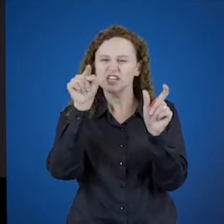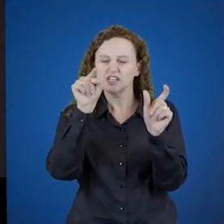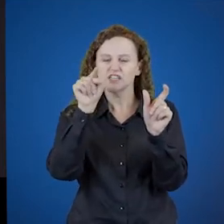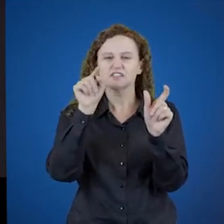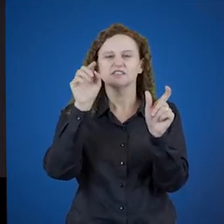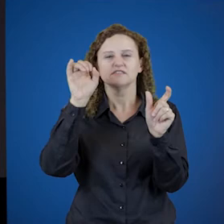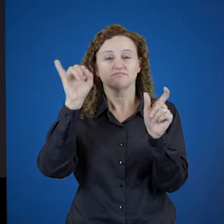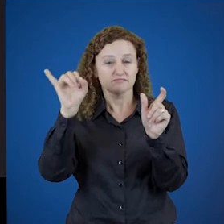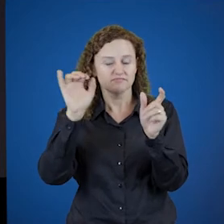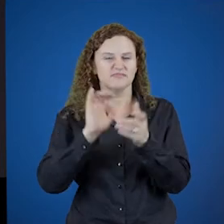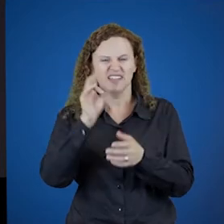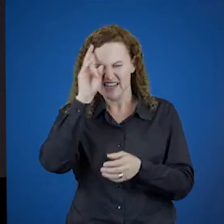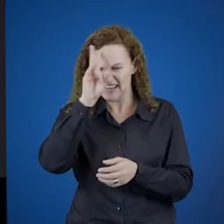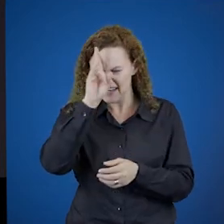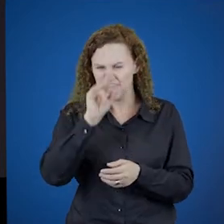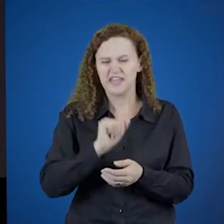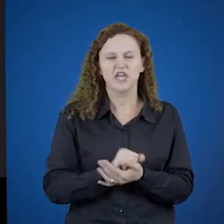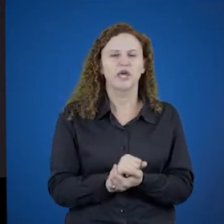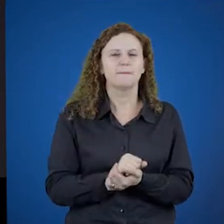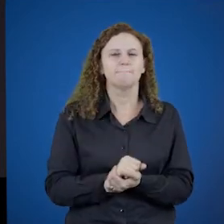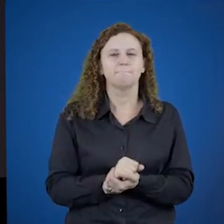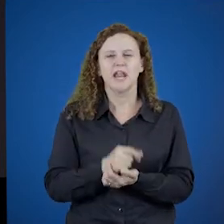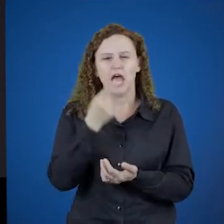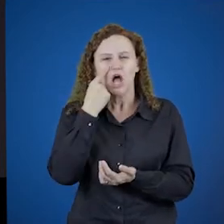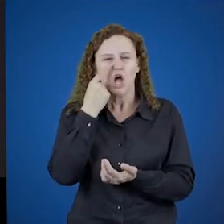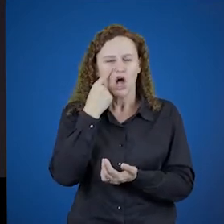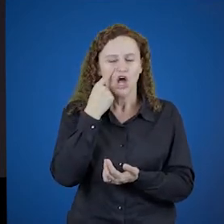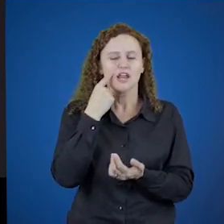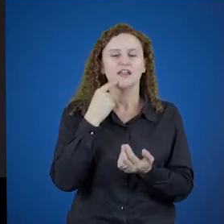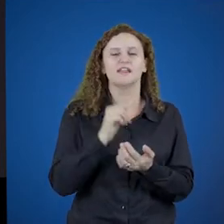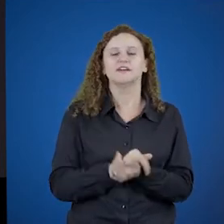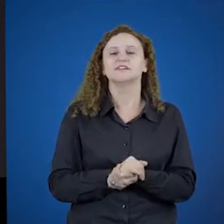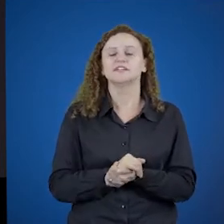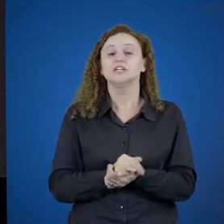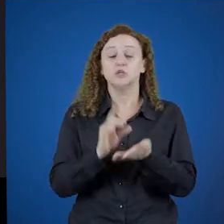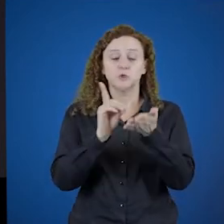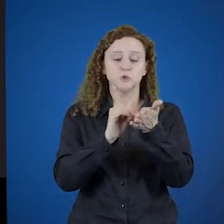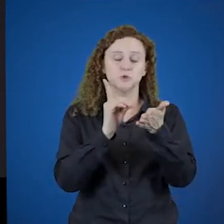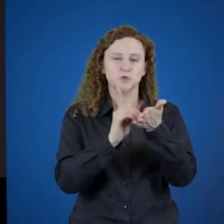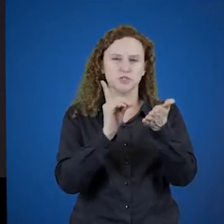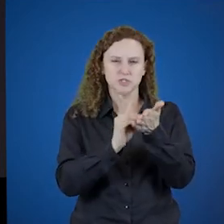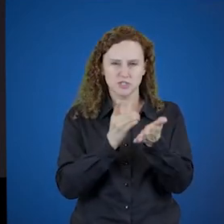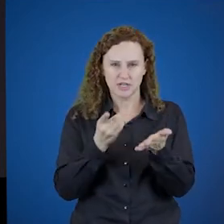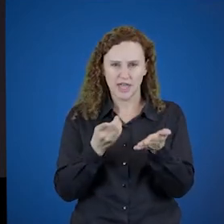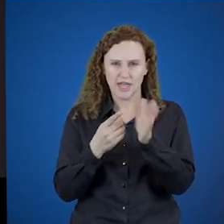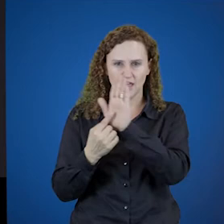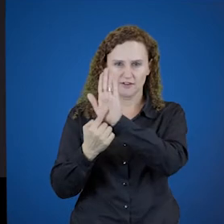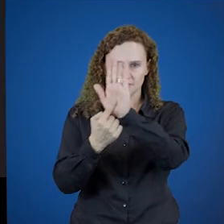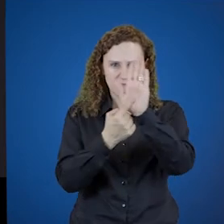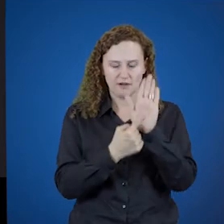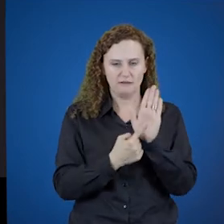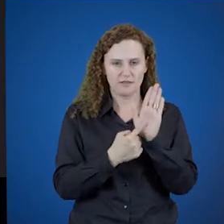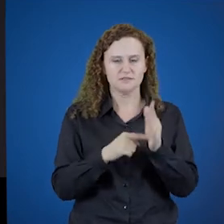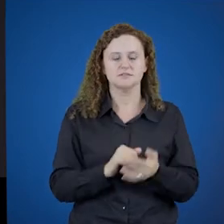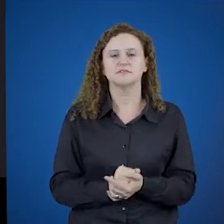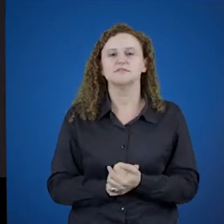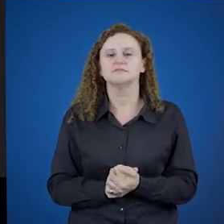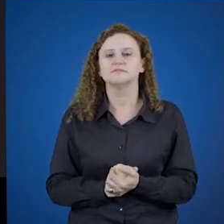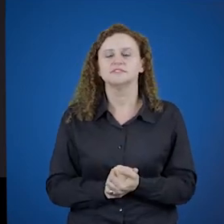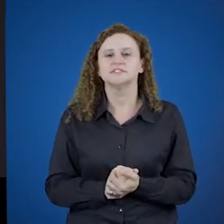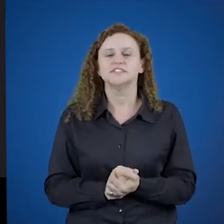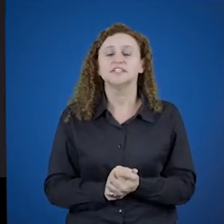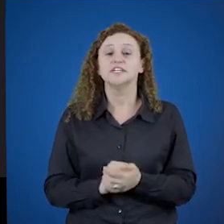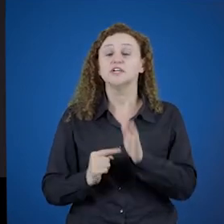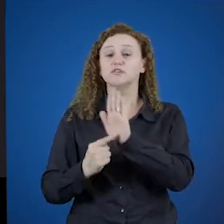Domino's tracinho e para indicar quando o dicionário indica e também eu nos vocabulários que